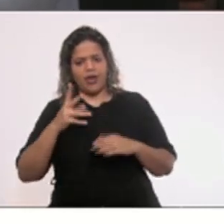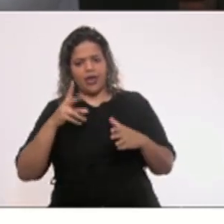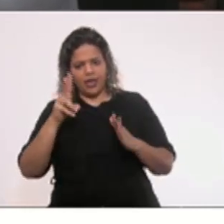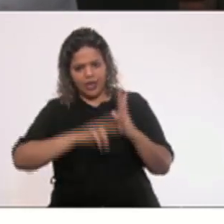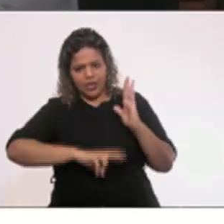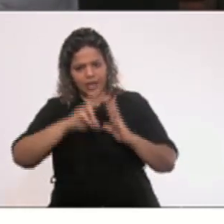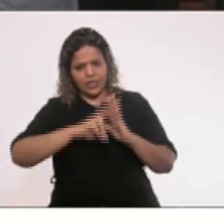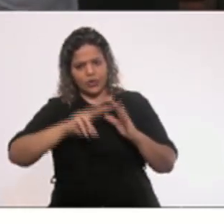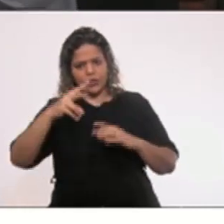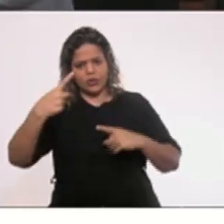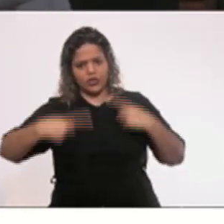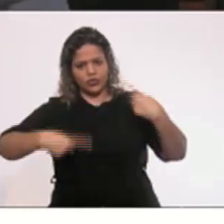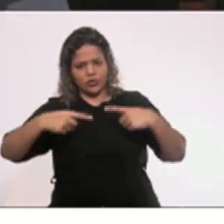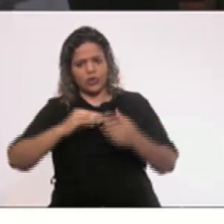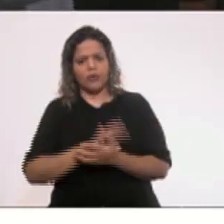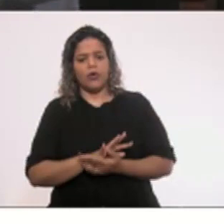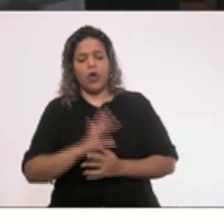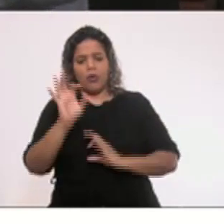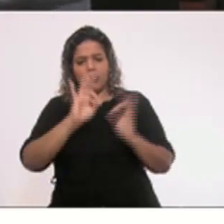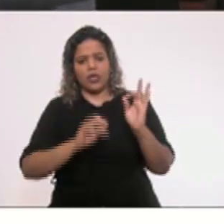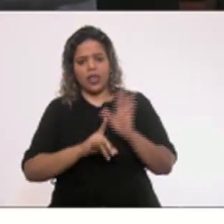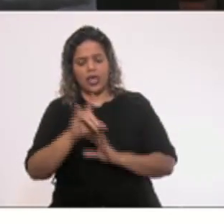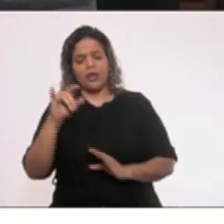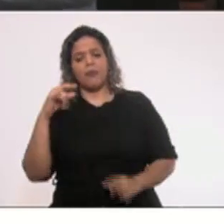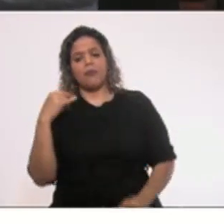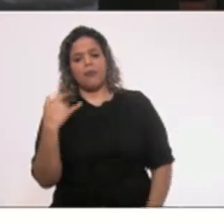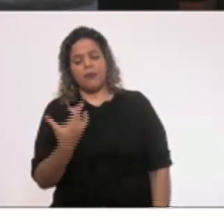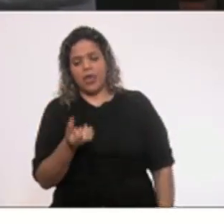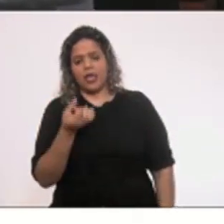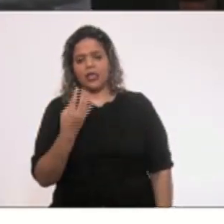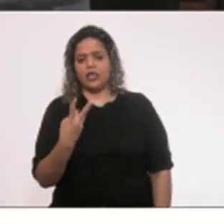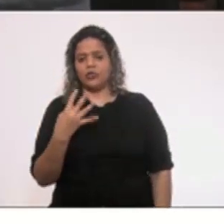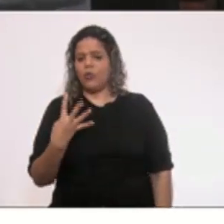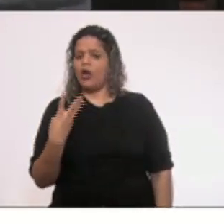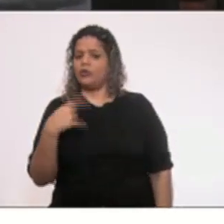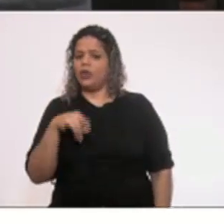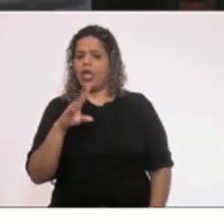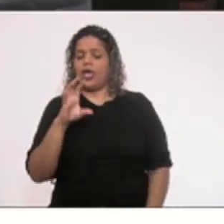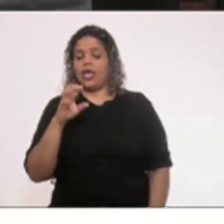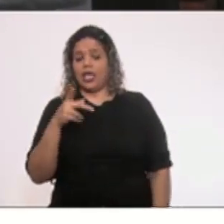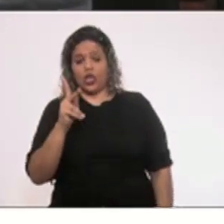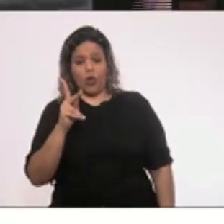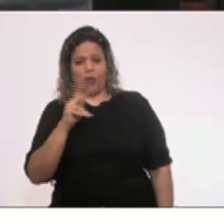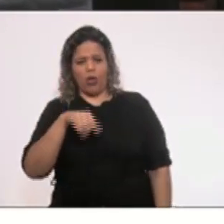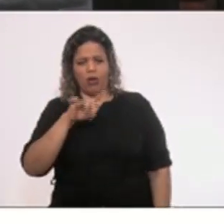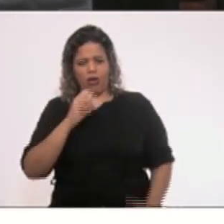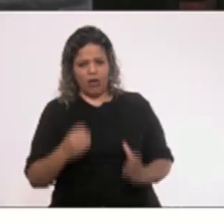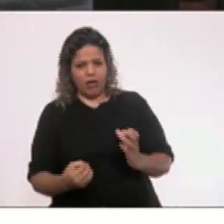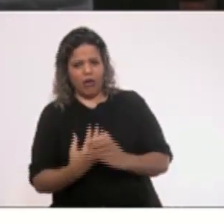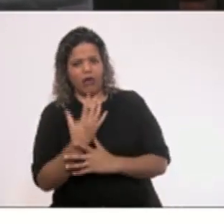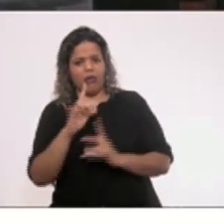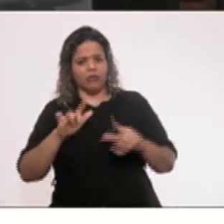do vencido para a segunda discussão. Projeto de lei 634/2019, de autoria do deputado Alexandre Knoploch, que